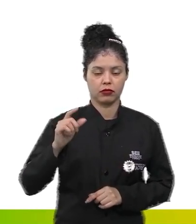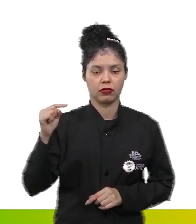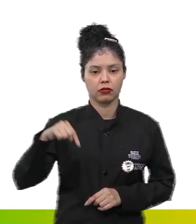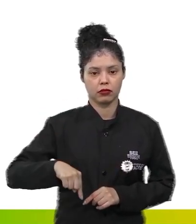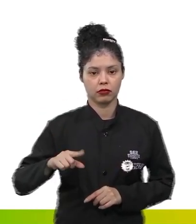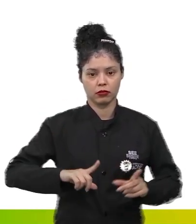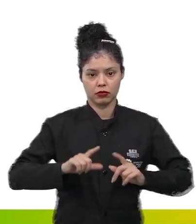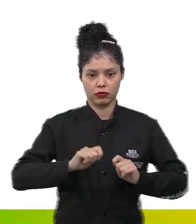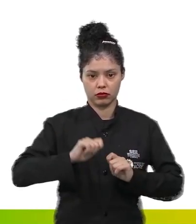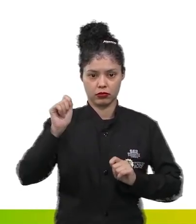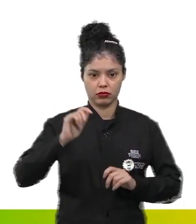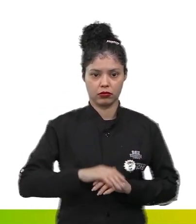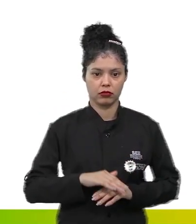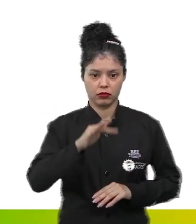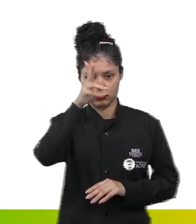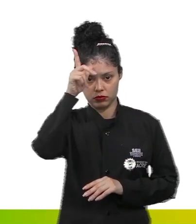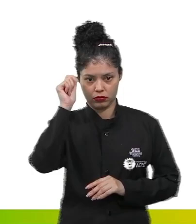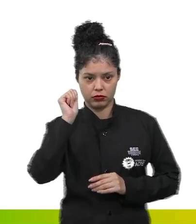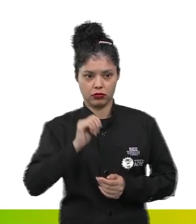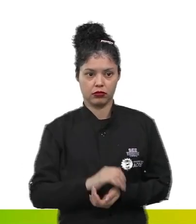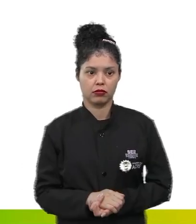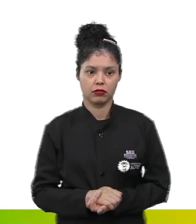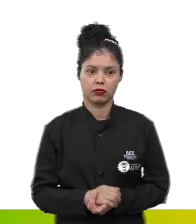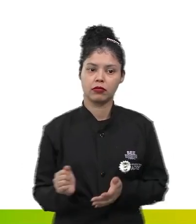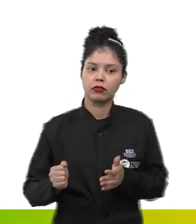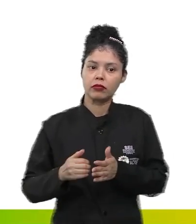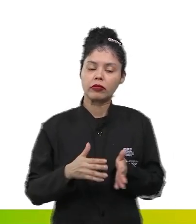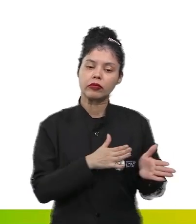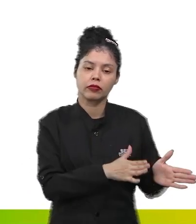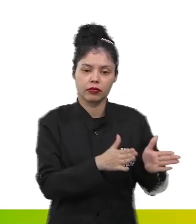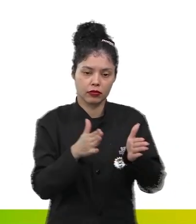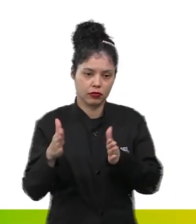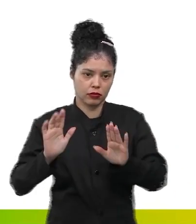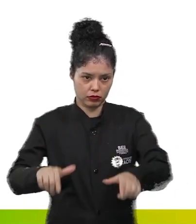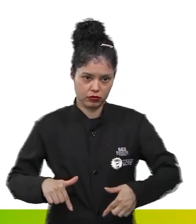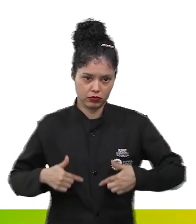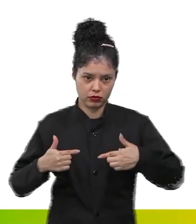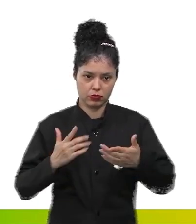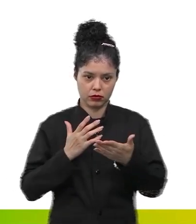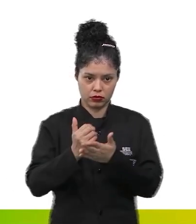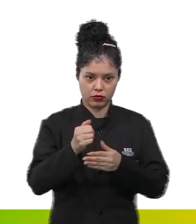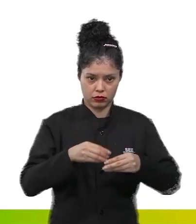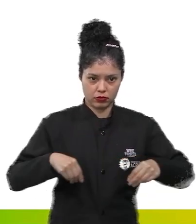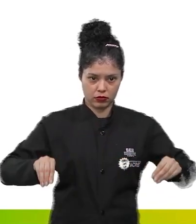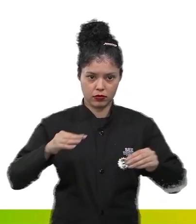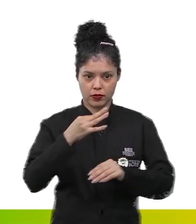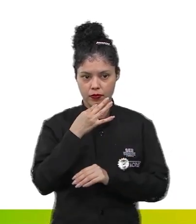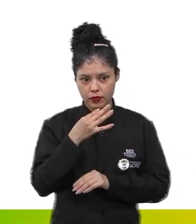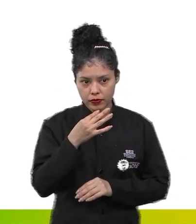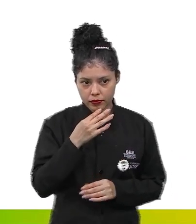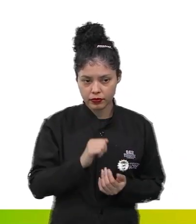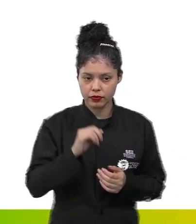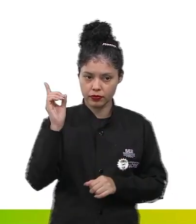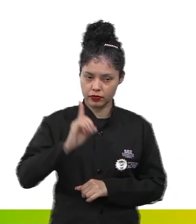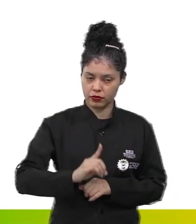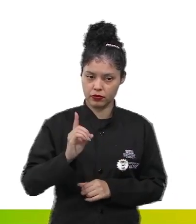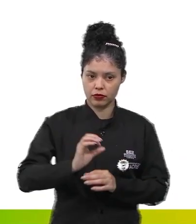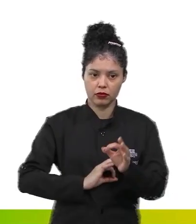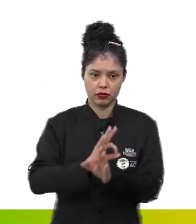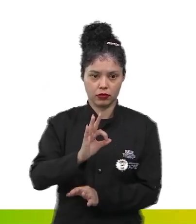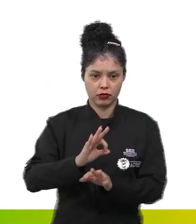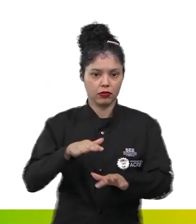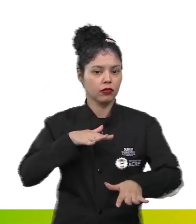do que o lucro da Amazônia. Muitos passaram a lutar pela posse da terra e pelo reconhecimento de